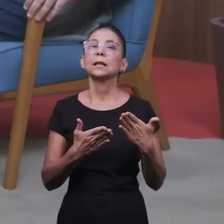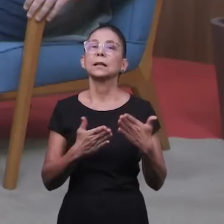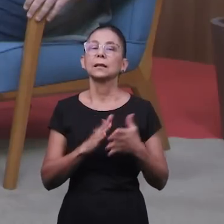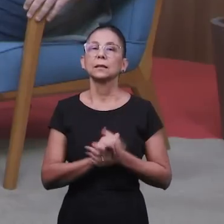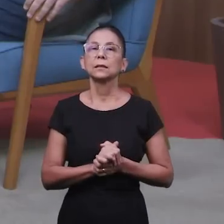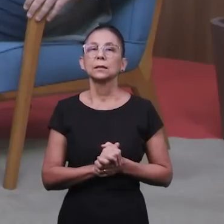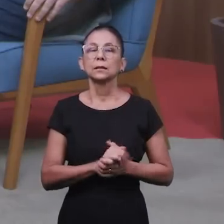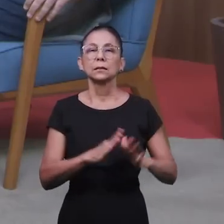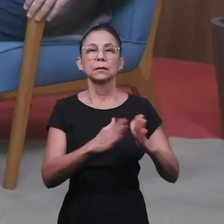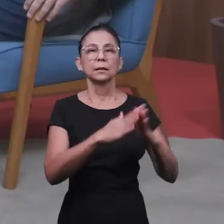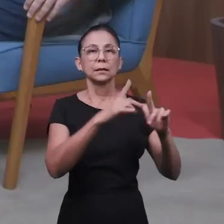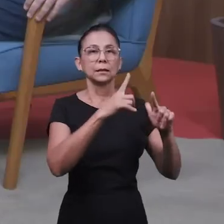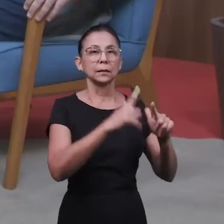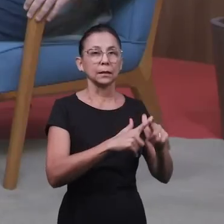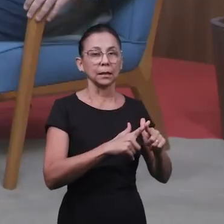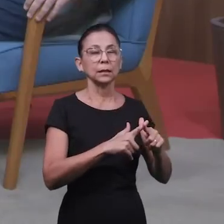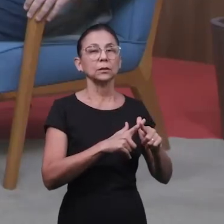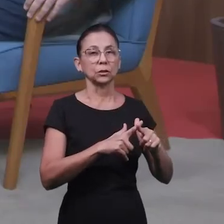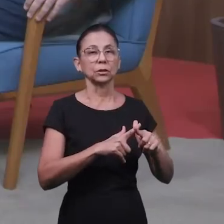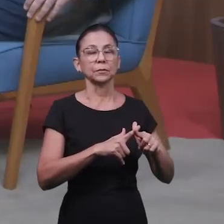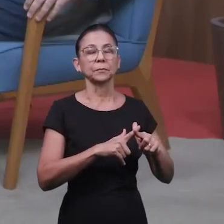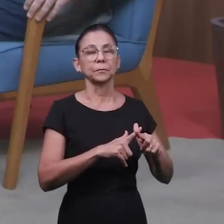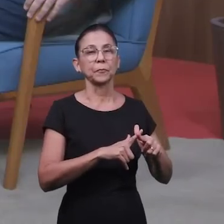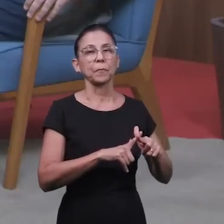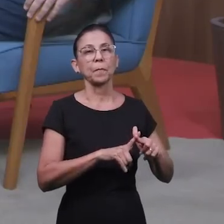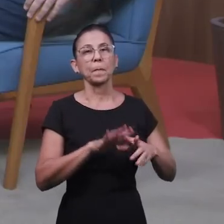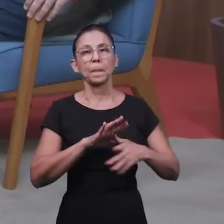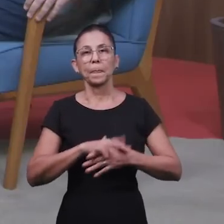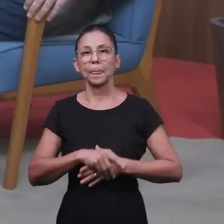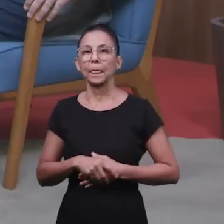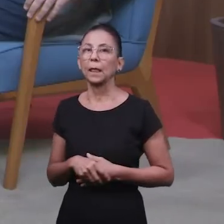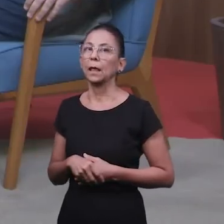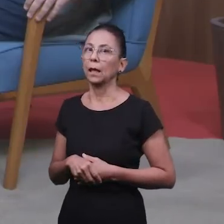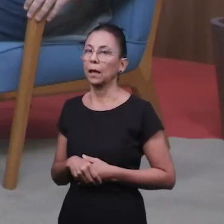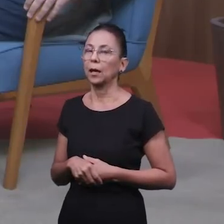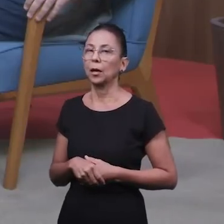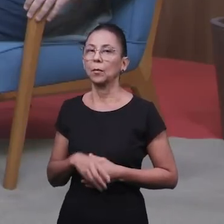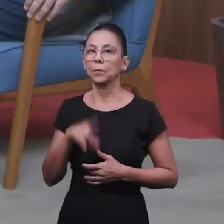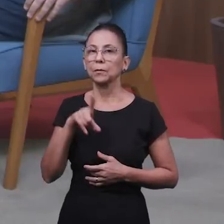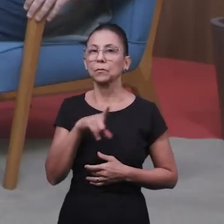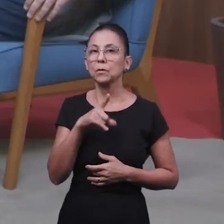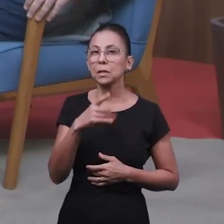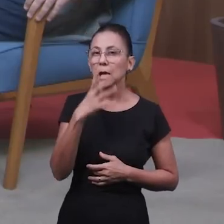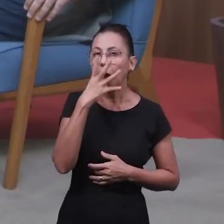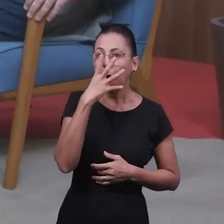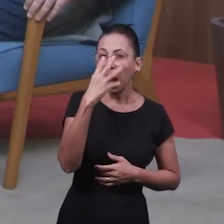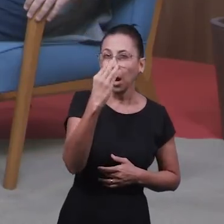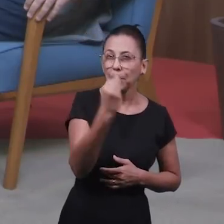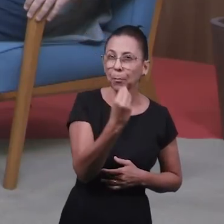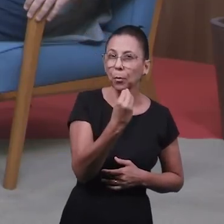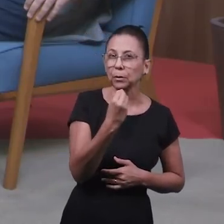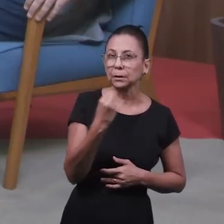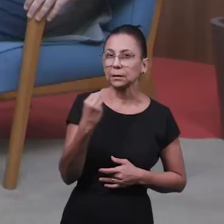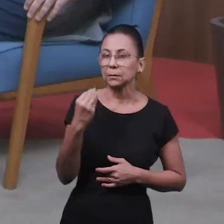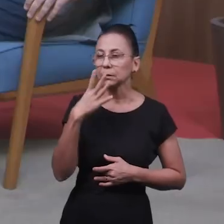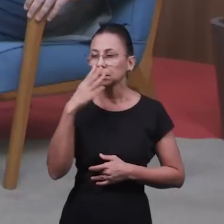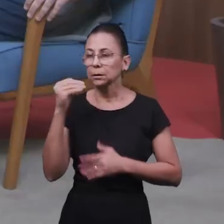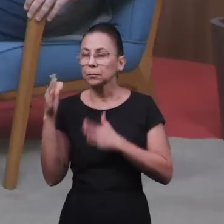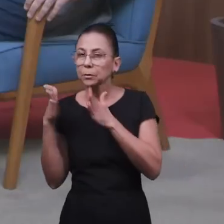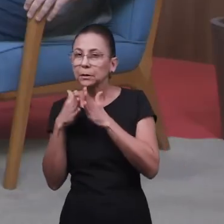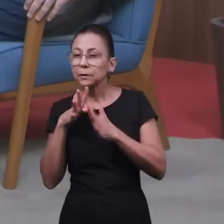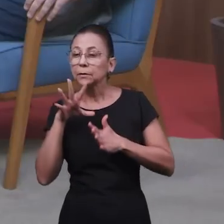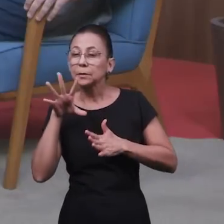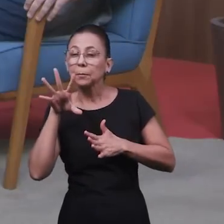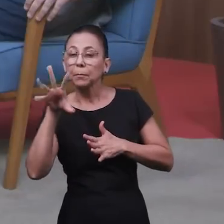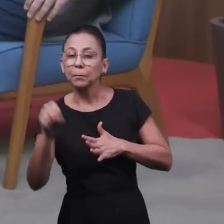séria. Porque para você apanhar a raposa e a raposinha, você tem que estar vigiando, você tem que